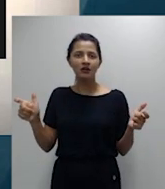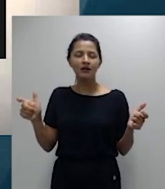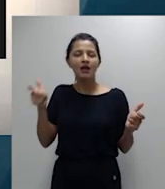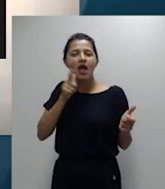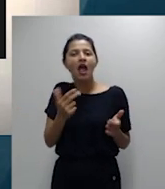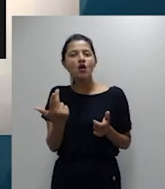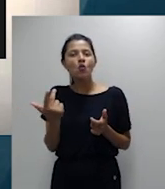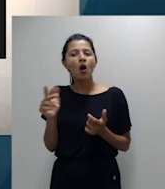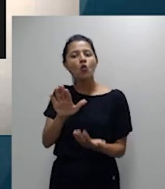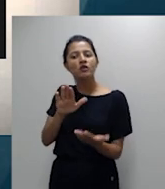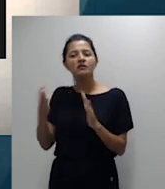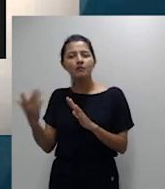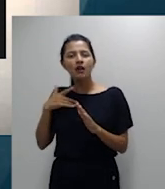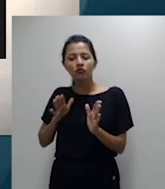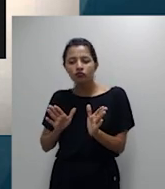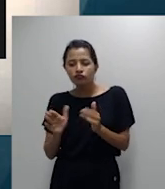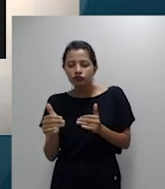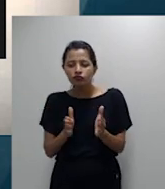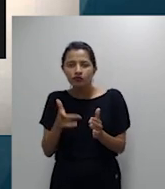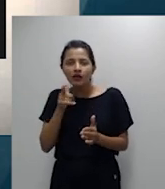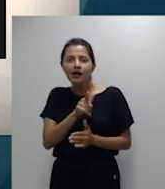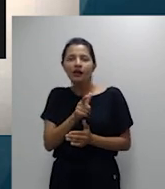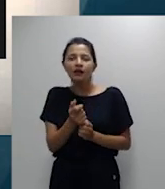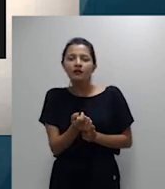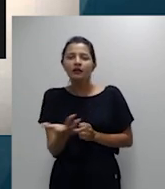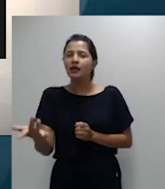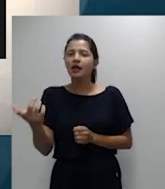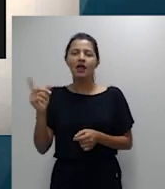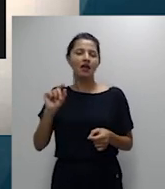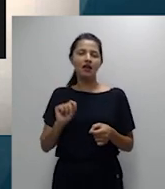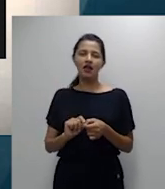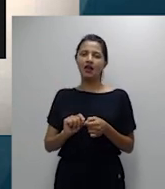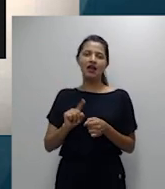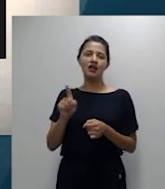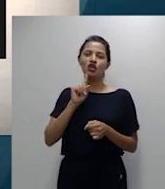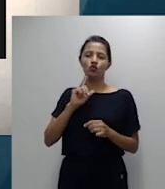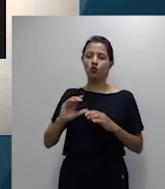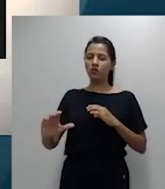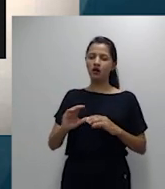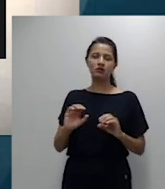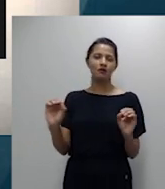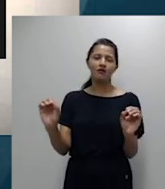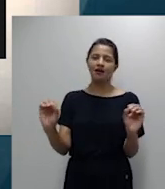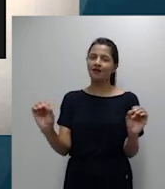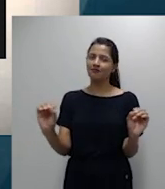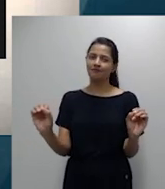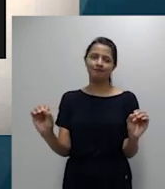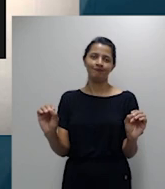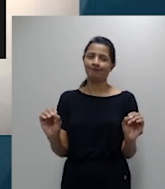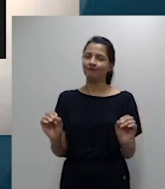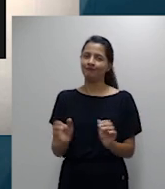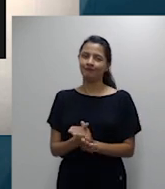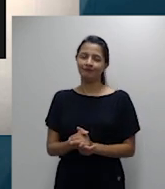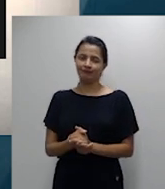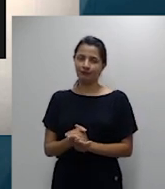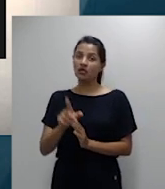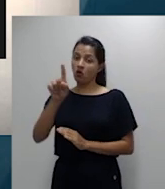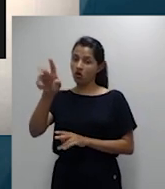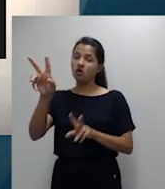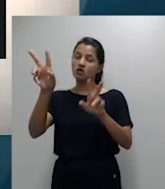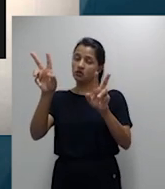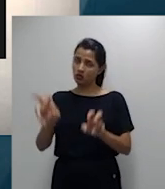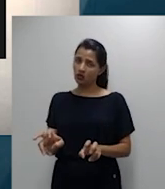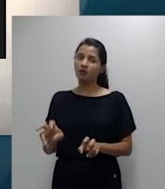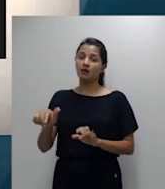isoladamente eles não realizam comunicação aliás sobre esse tema